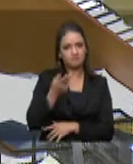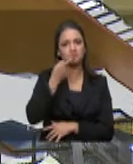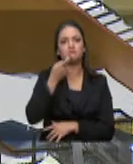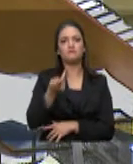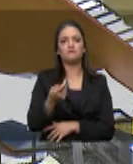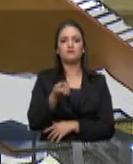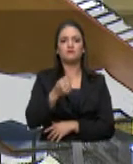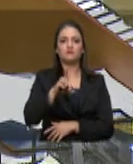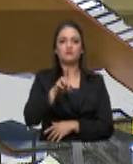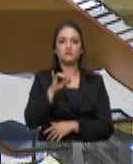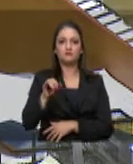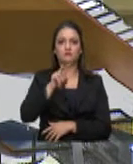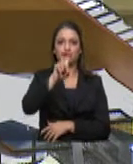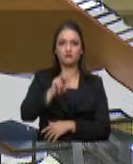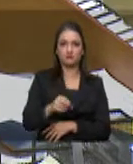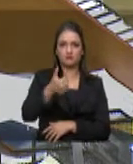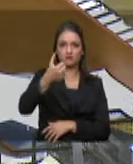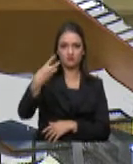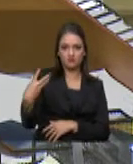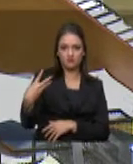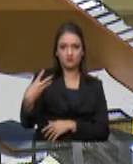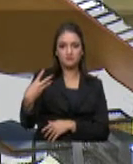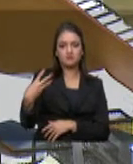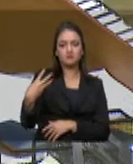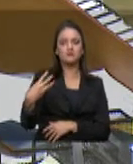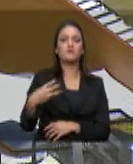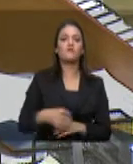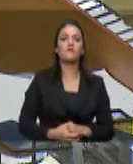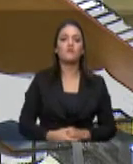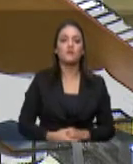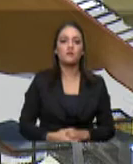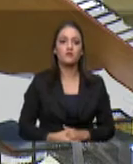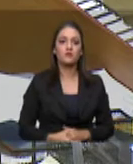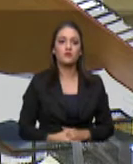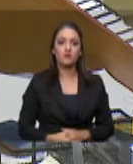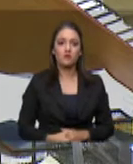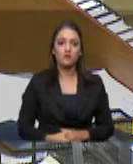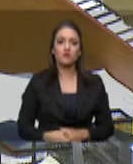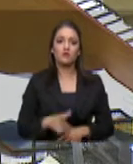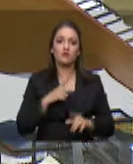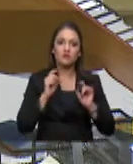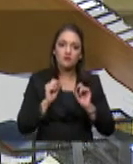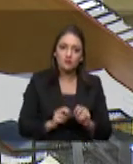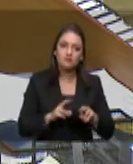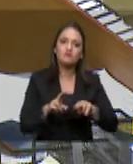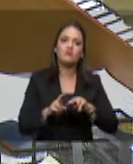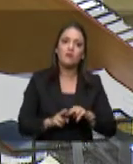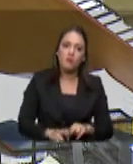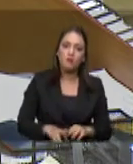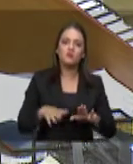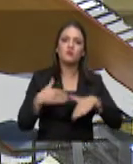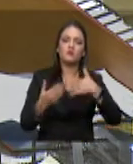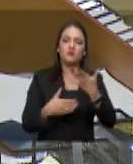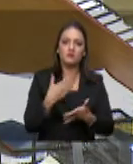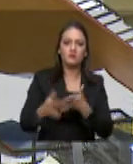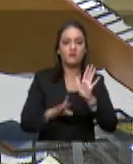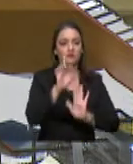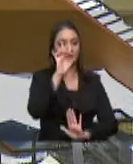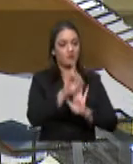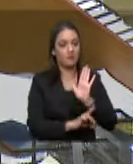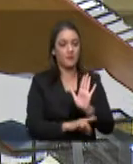ADI 5013, onde foi dito: tendo em conta o avanço na tutela de direitos mediante